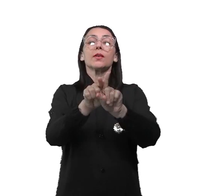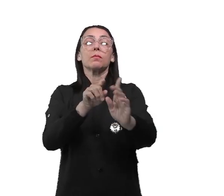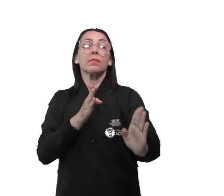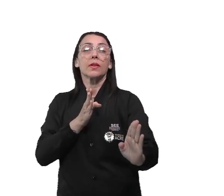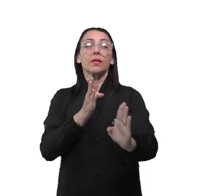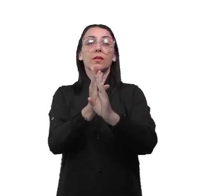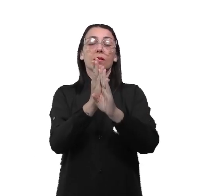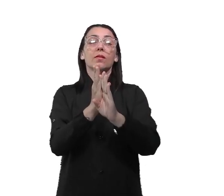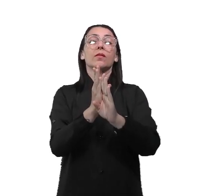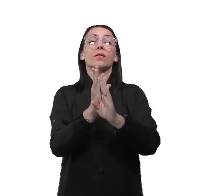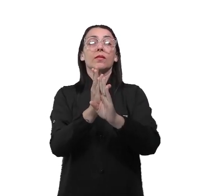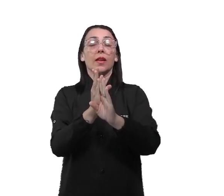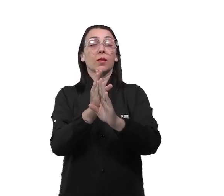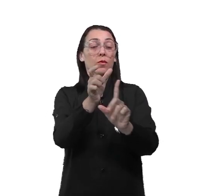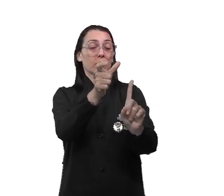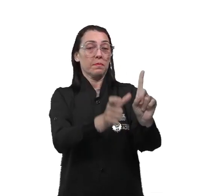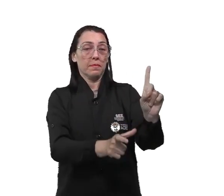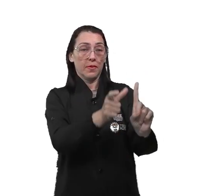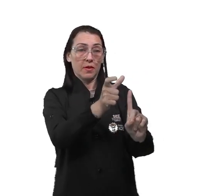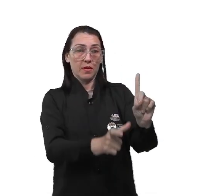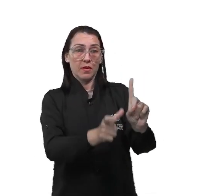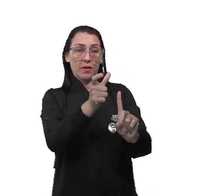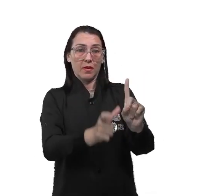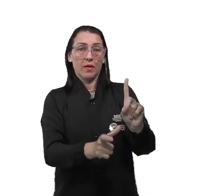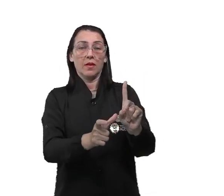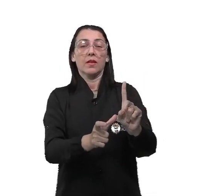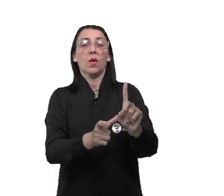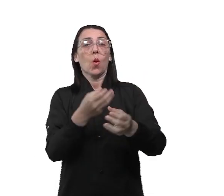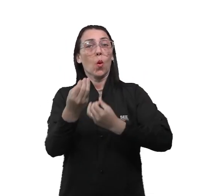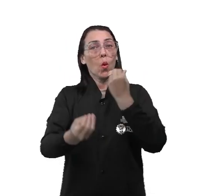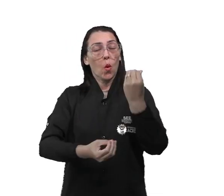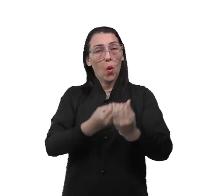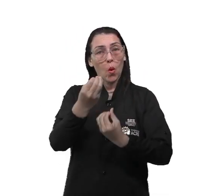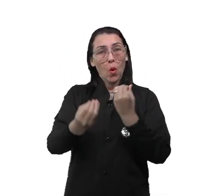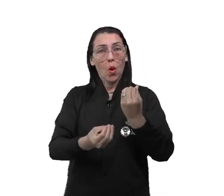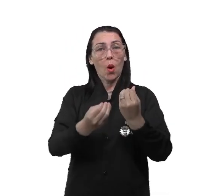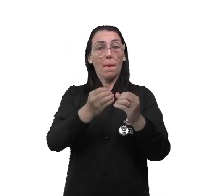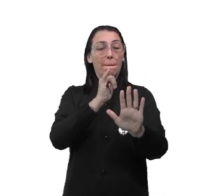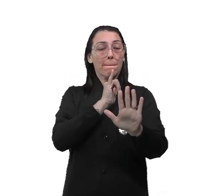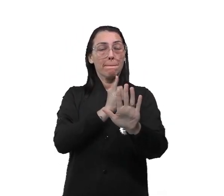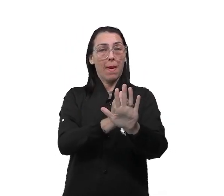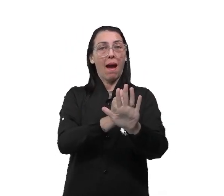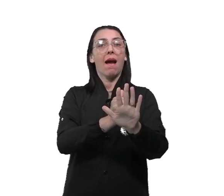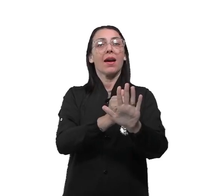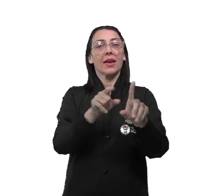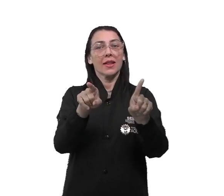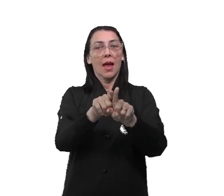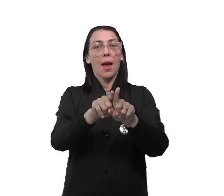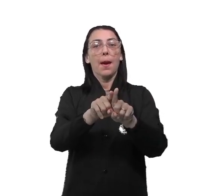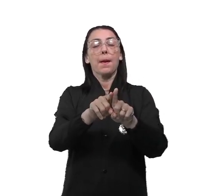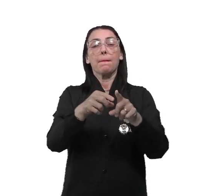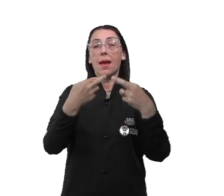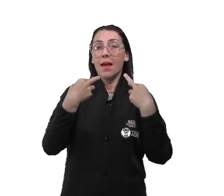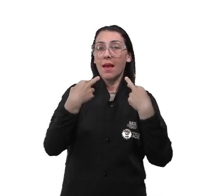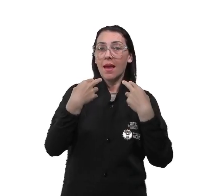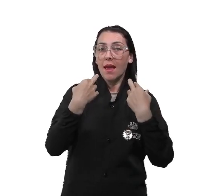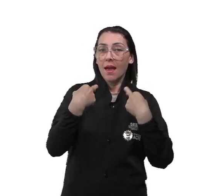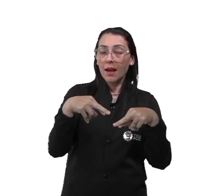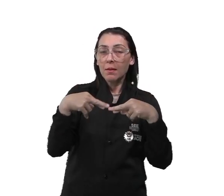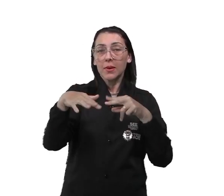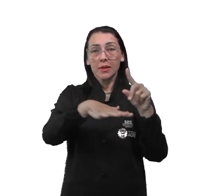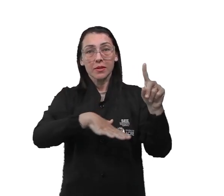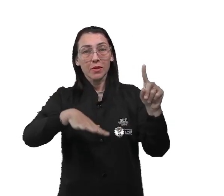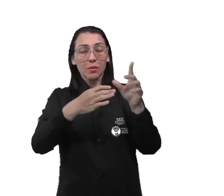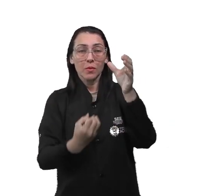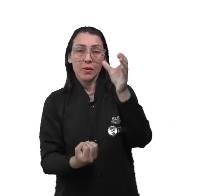na tessitura dos personagens como aplicar uma camada de ironia e crítica social.